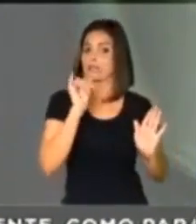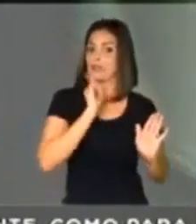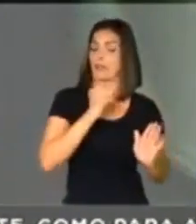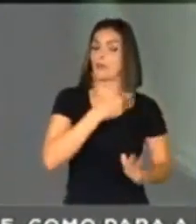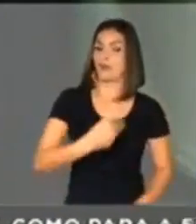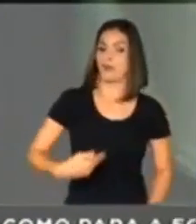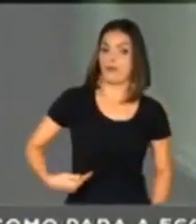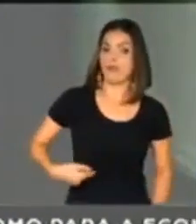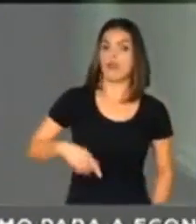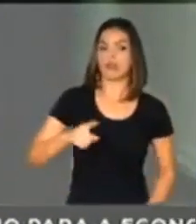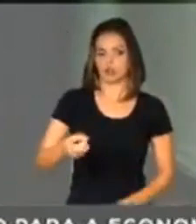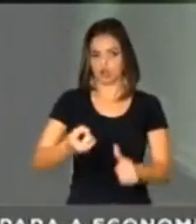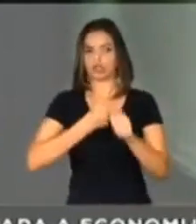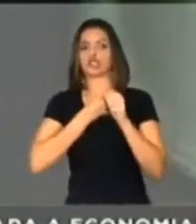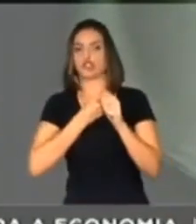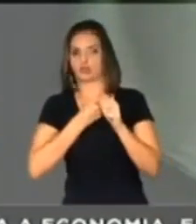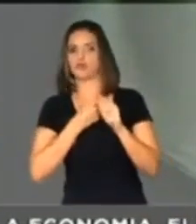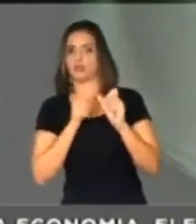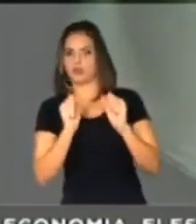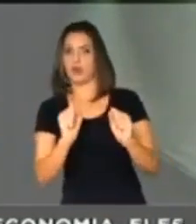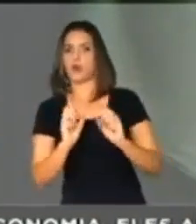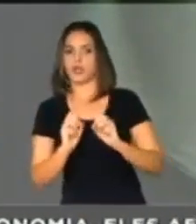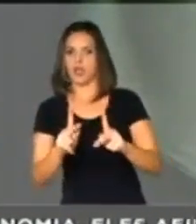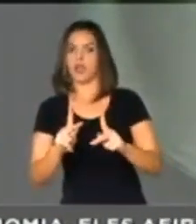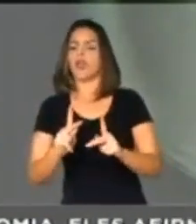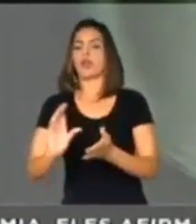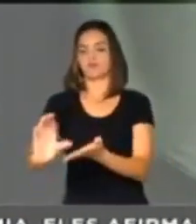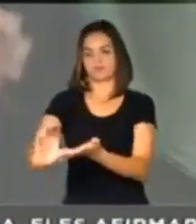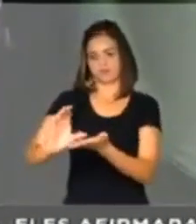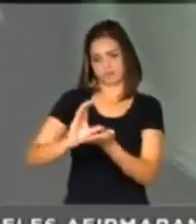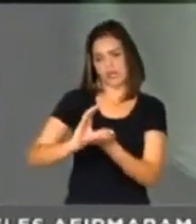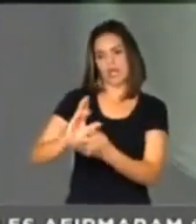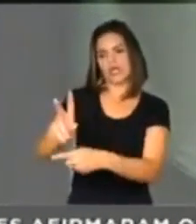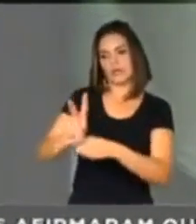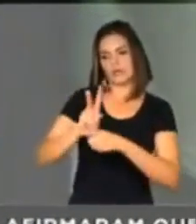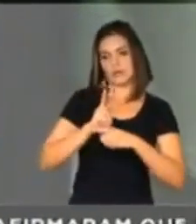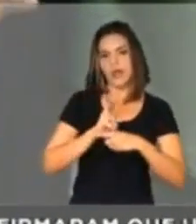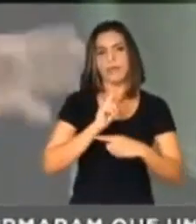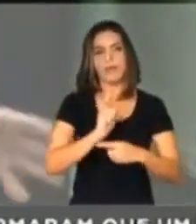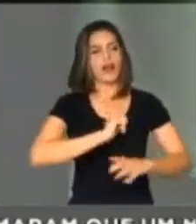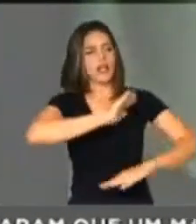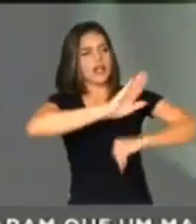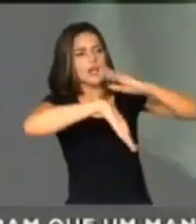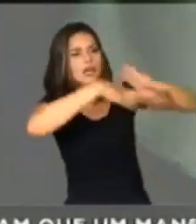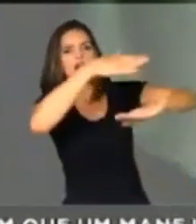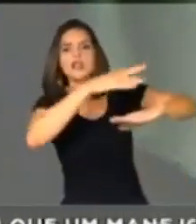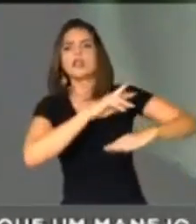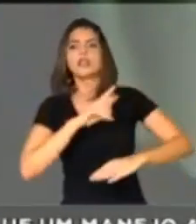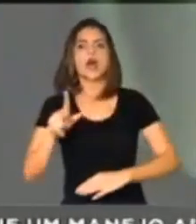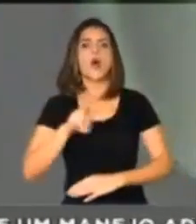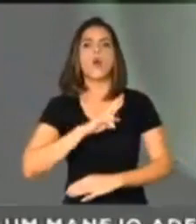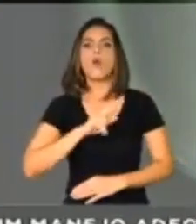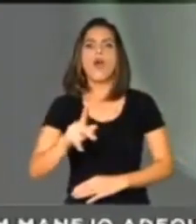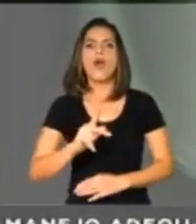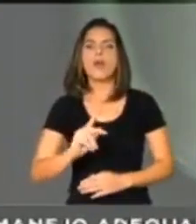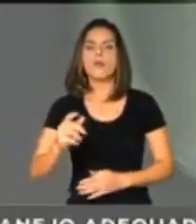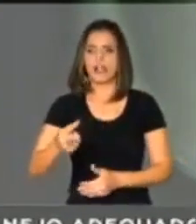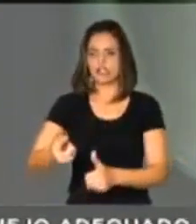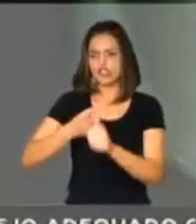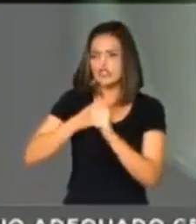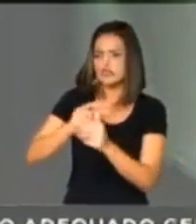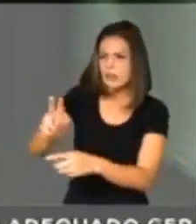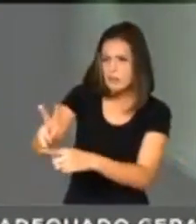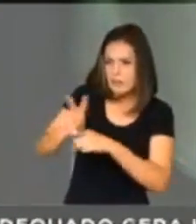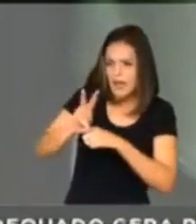só pode se endividar para investimentos e não para financiar o custeio. Nós